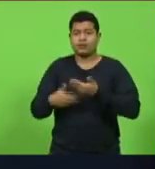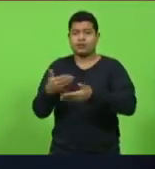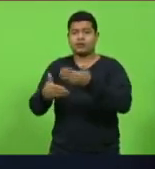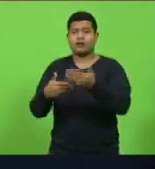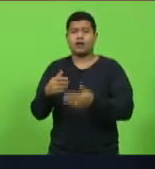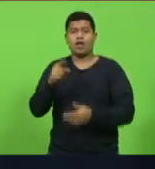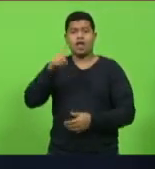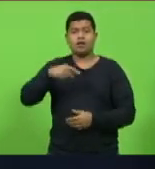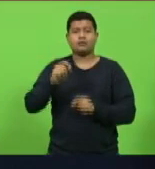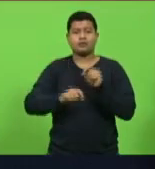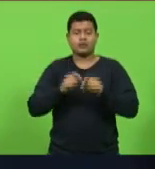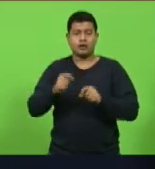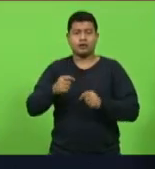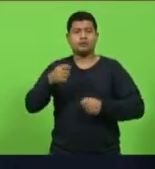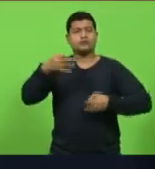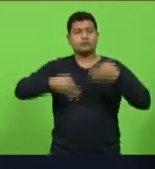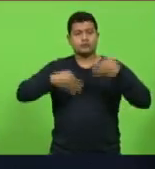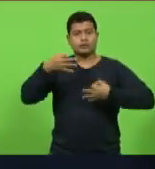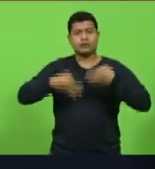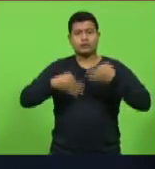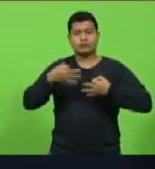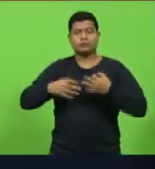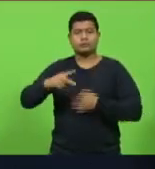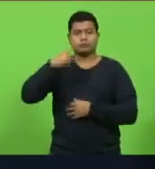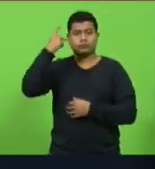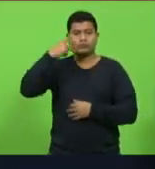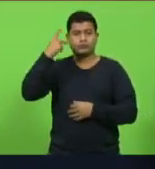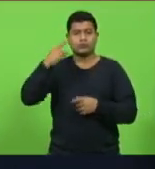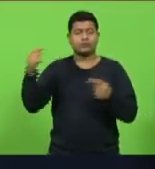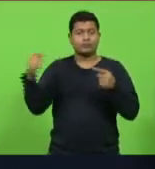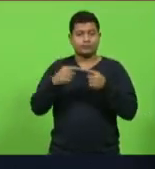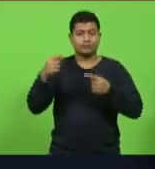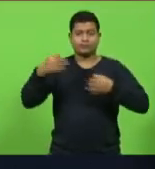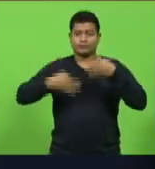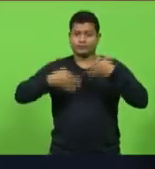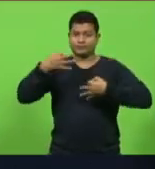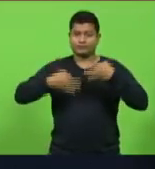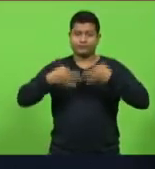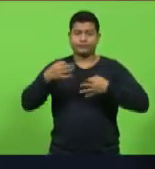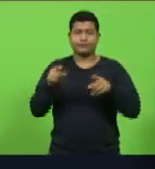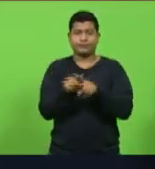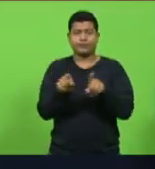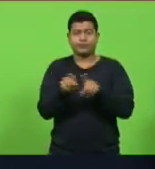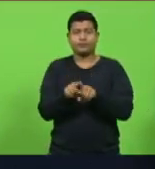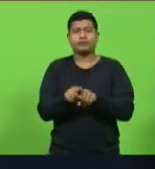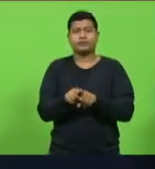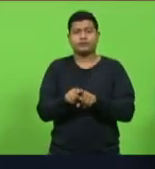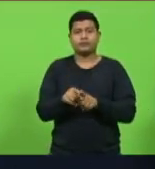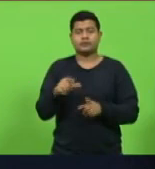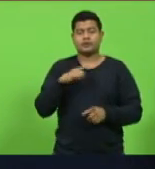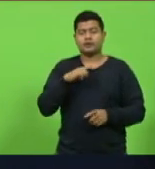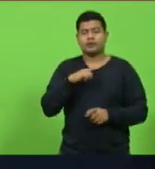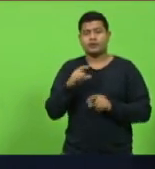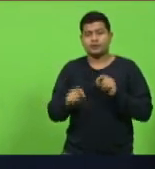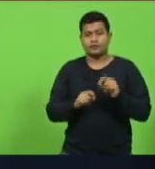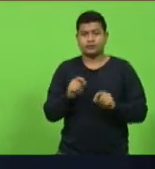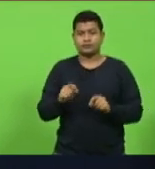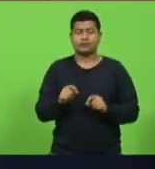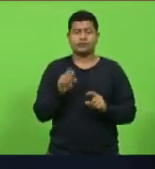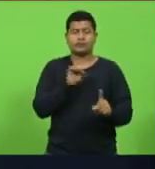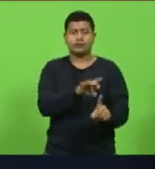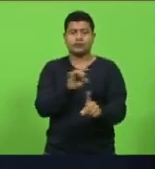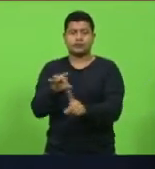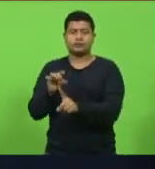de um juízo efetivamente político e jurídico e de modo que abre uma margem subjetiva para que cada